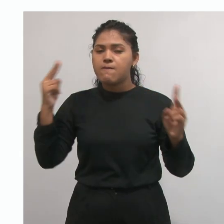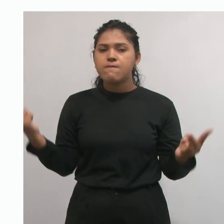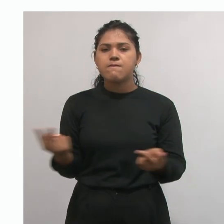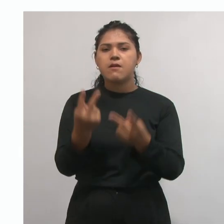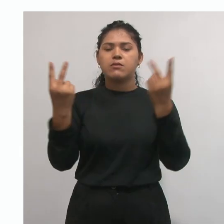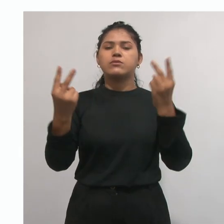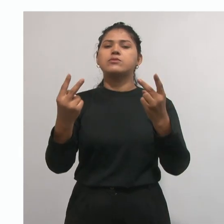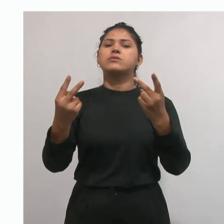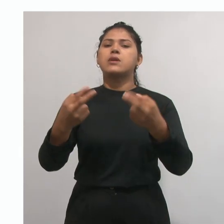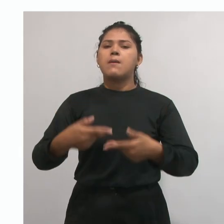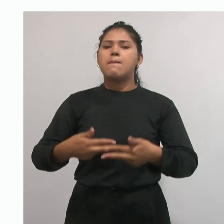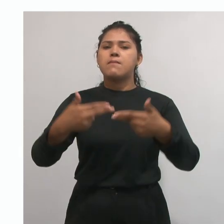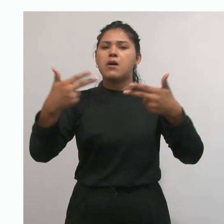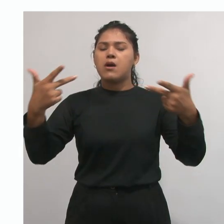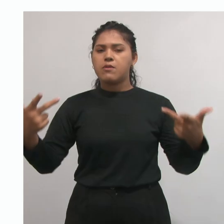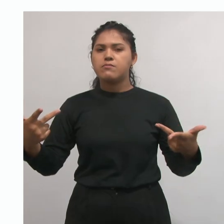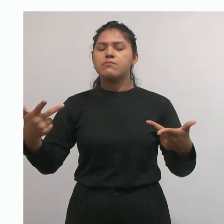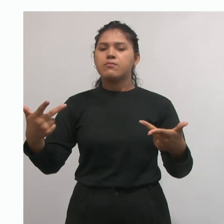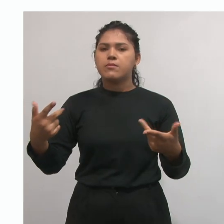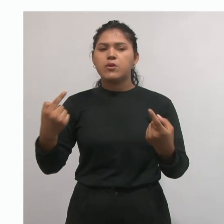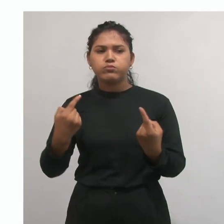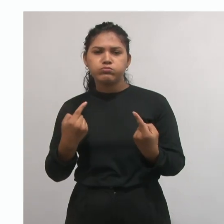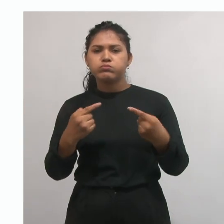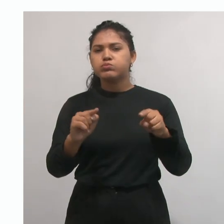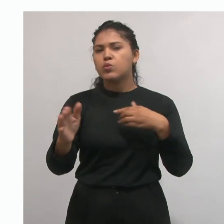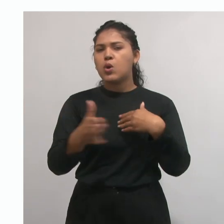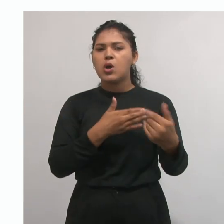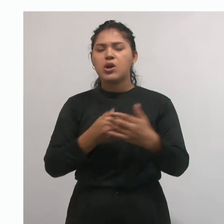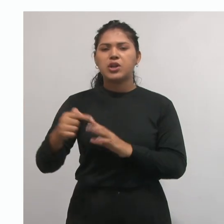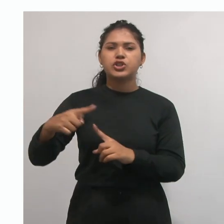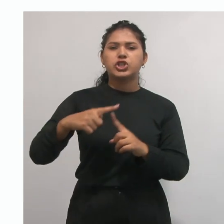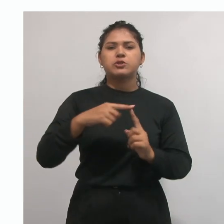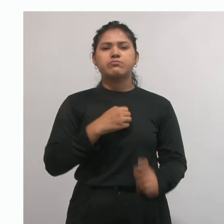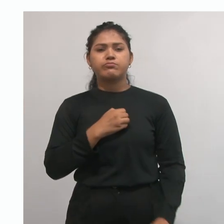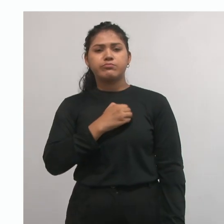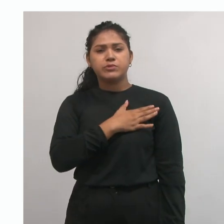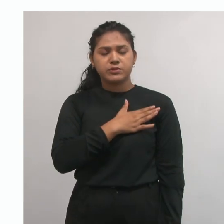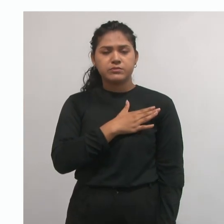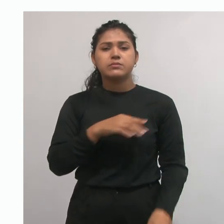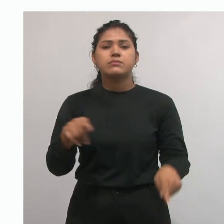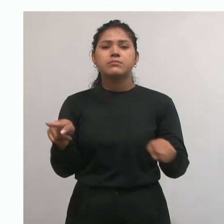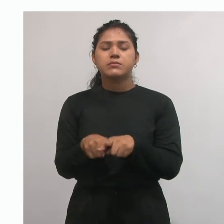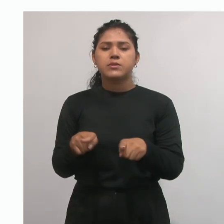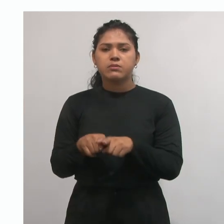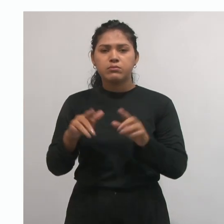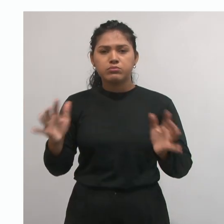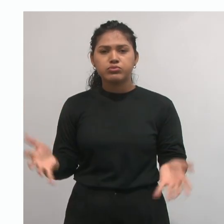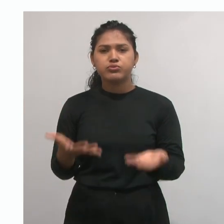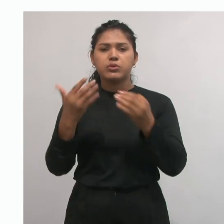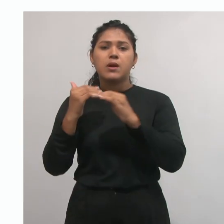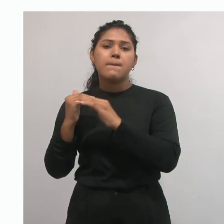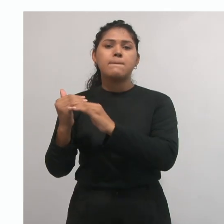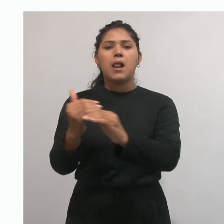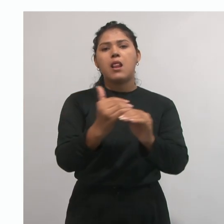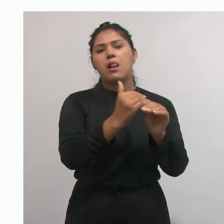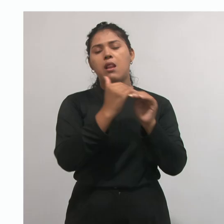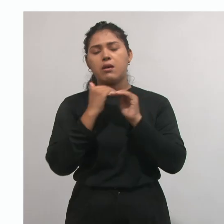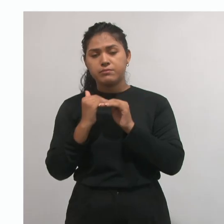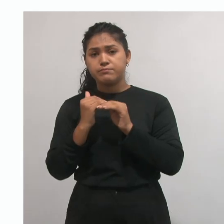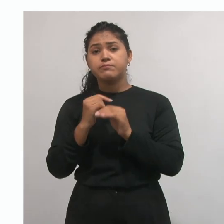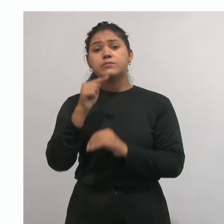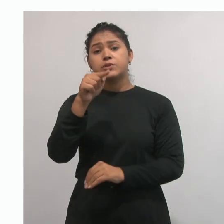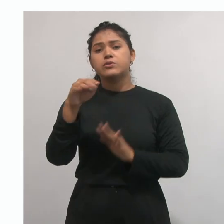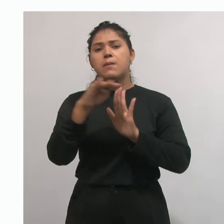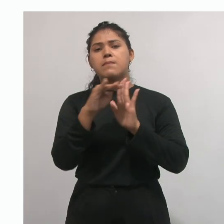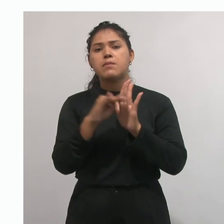valorizar a diversidade, combater qualquer forma de discriminação e promover a equidade.